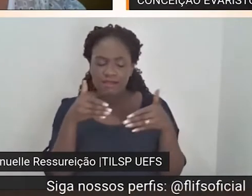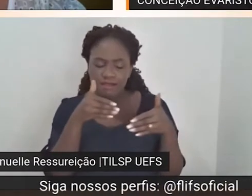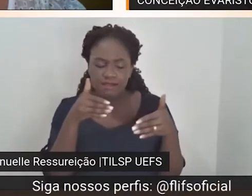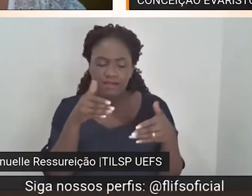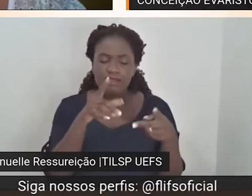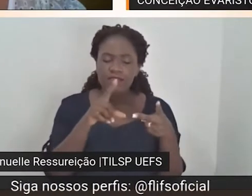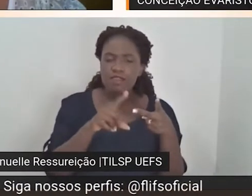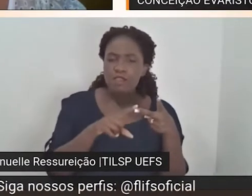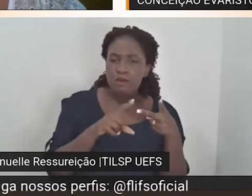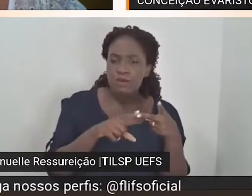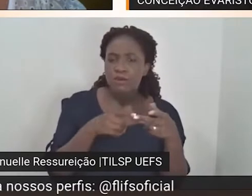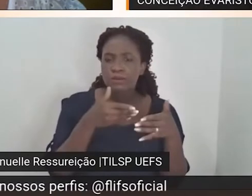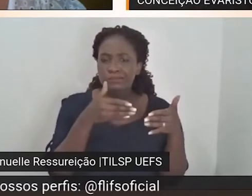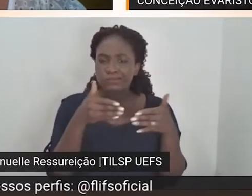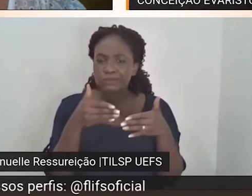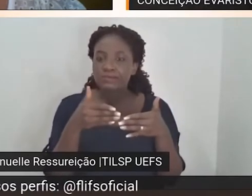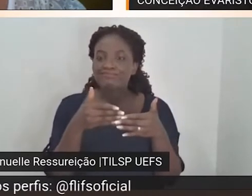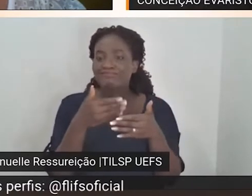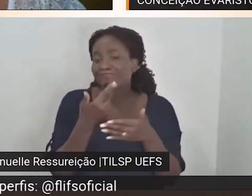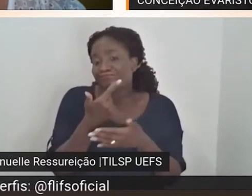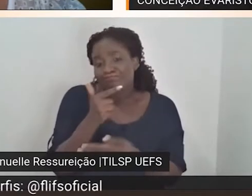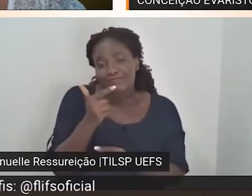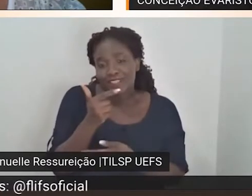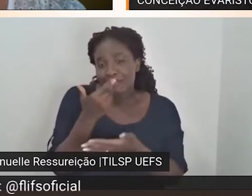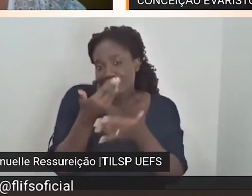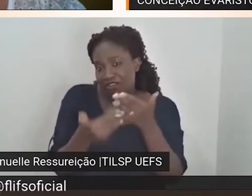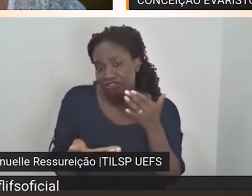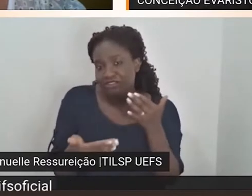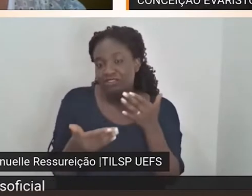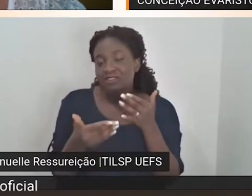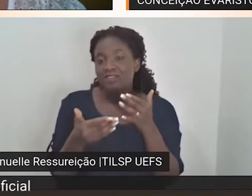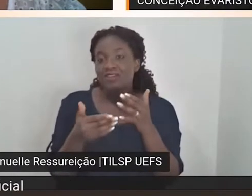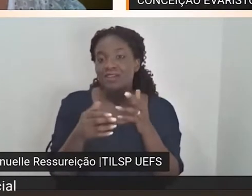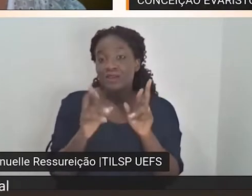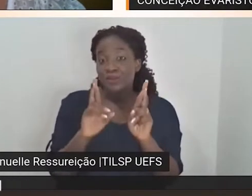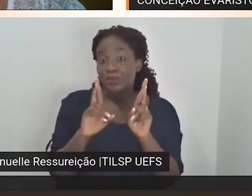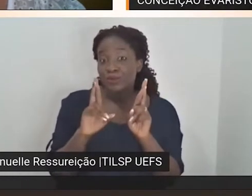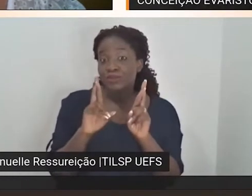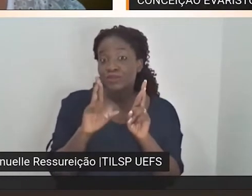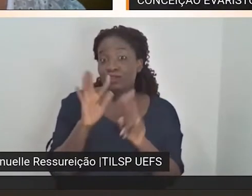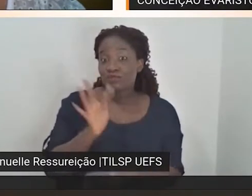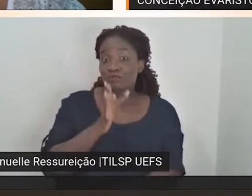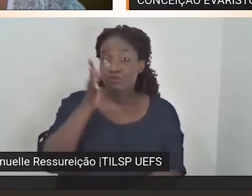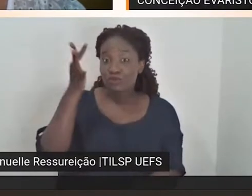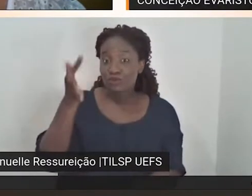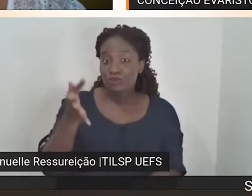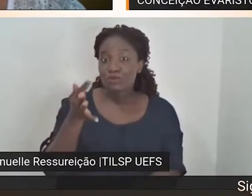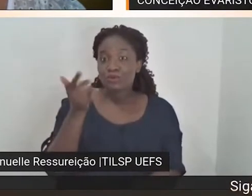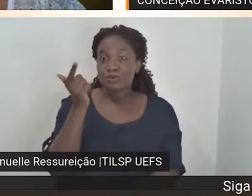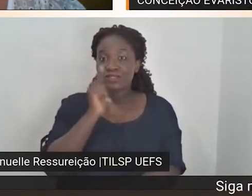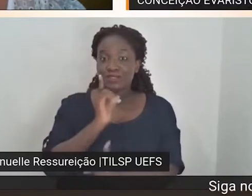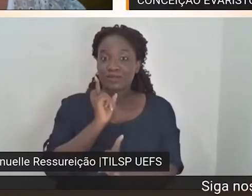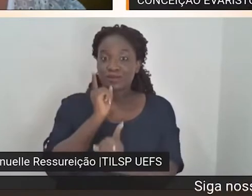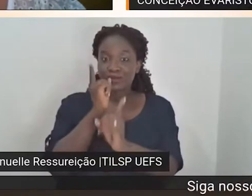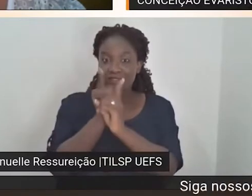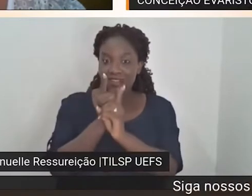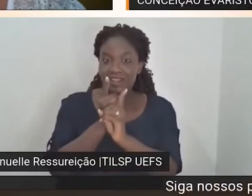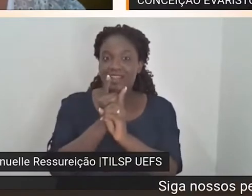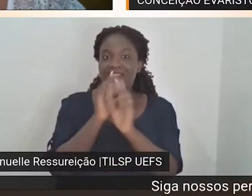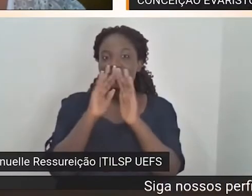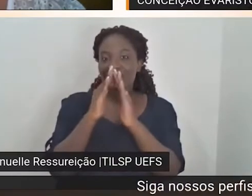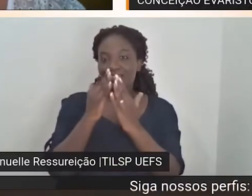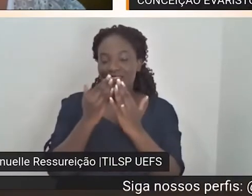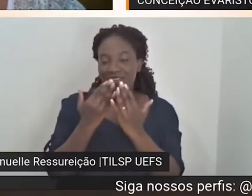tal. Eu não tenho essa redação. Eu espero que um dia eu ainda consiga encontrar isso no arquivo morto da escola.